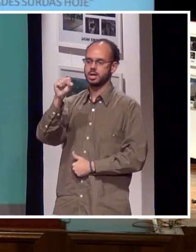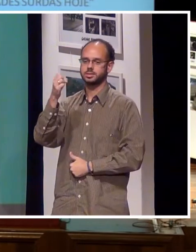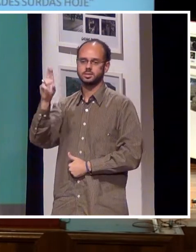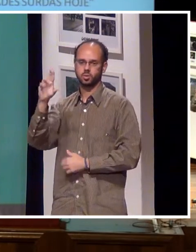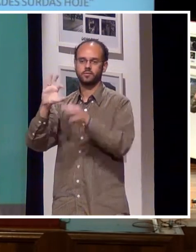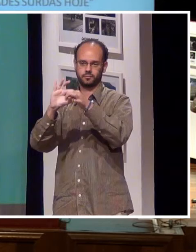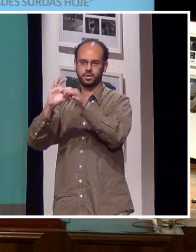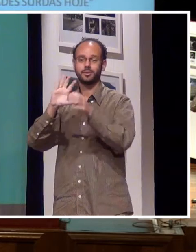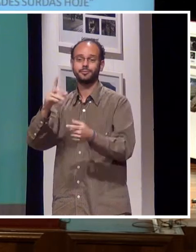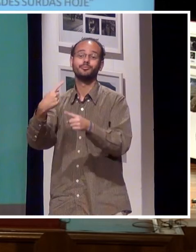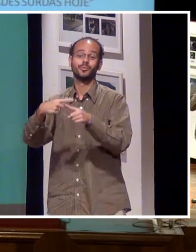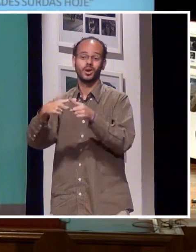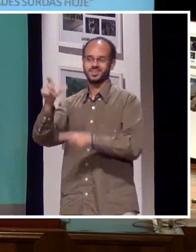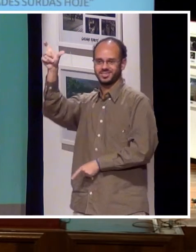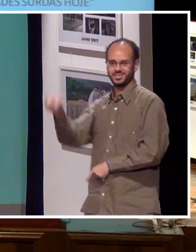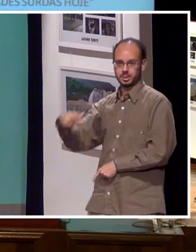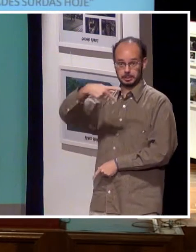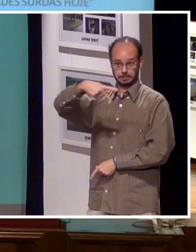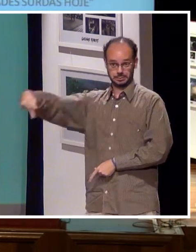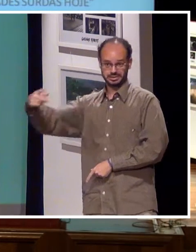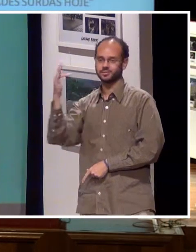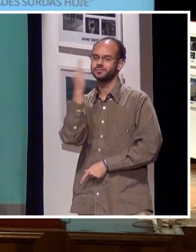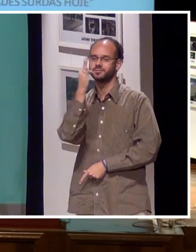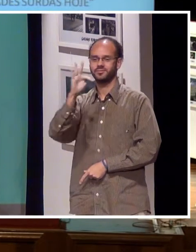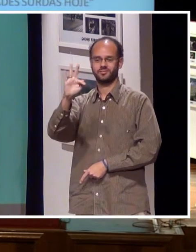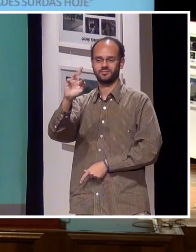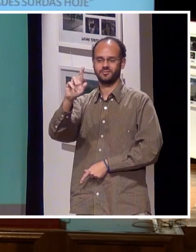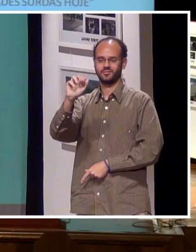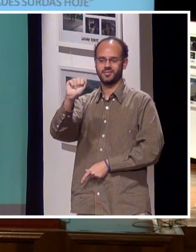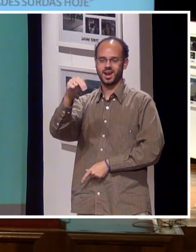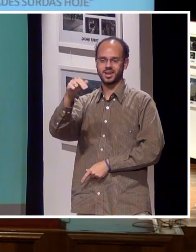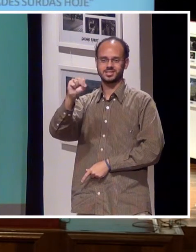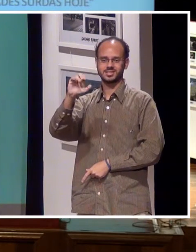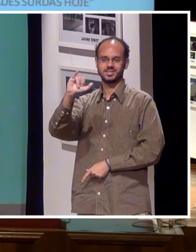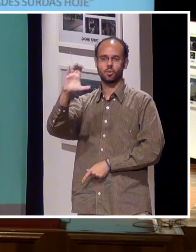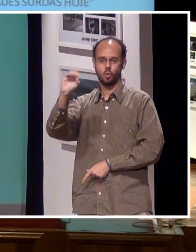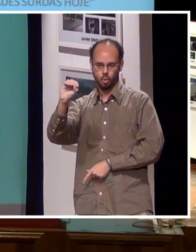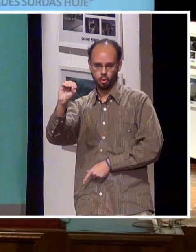As lutas, através da FENES,